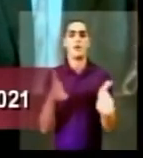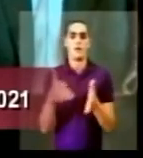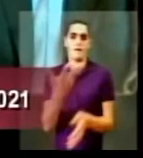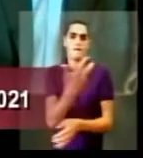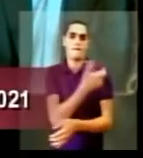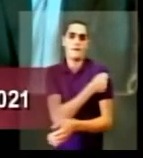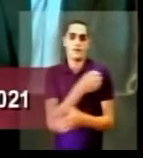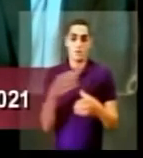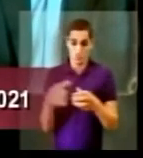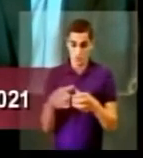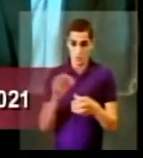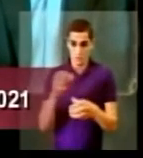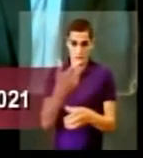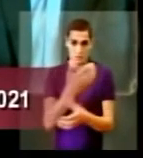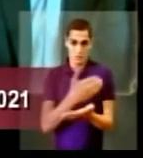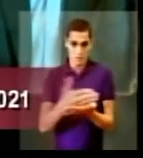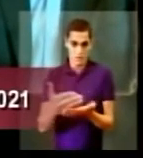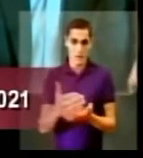que são...